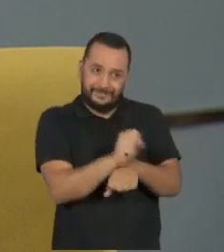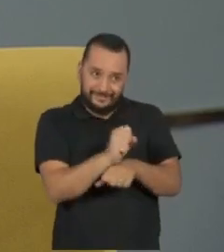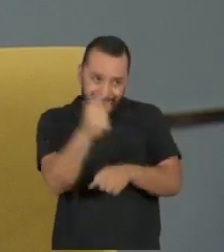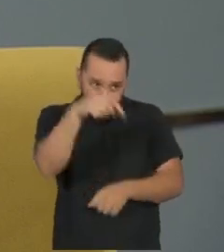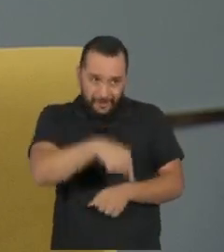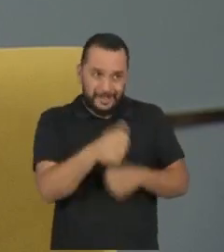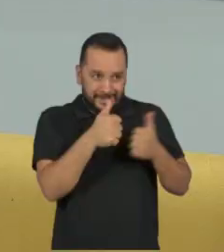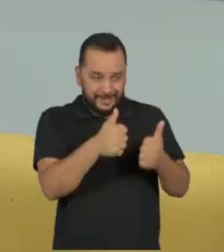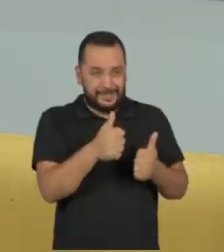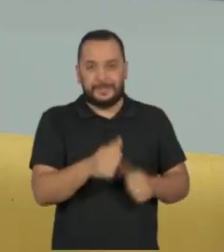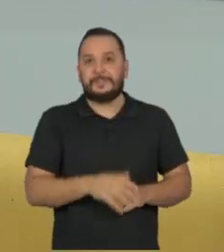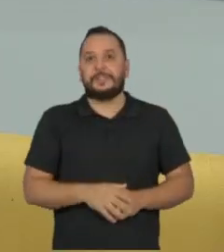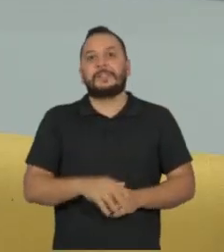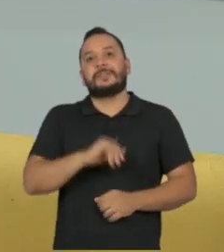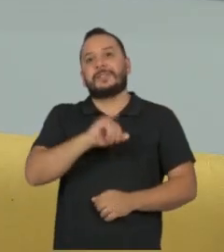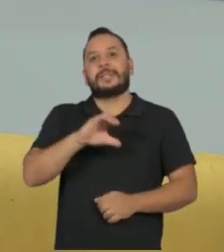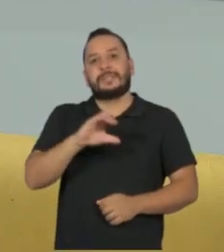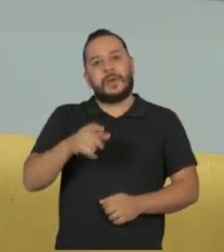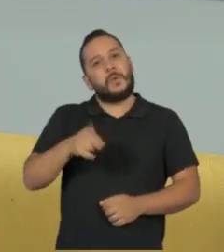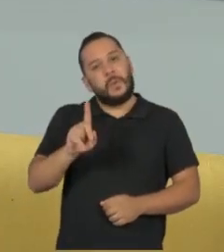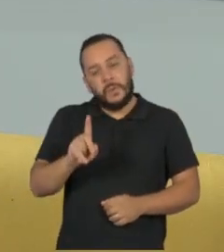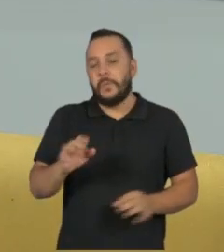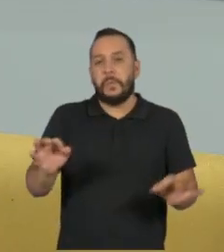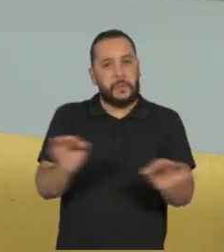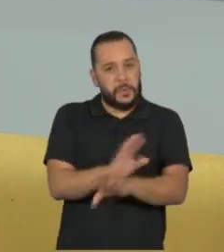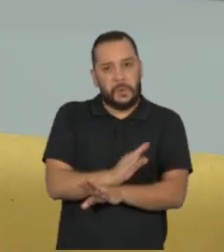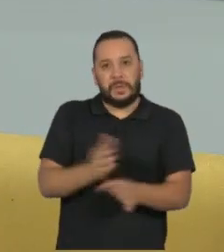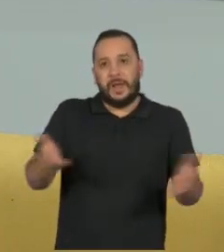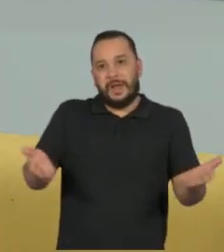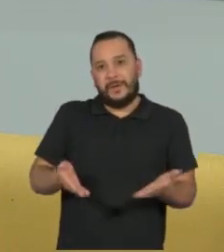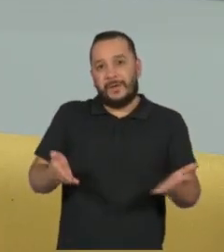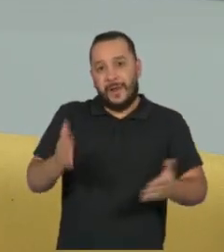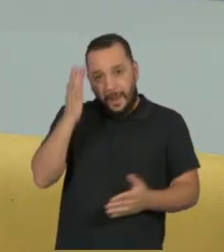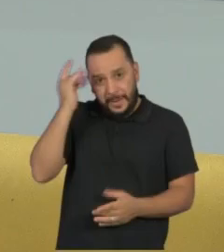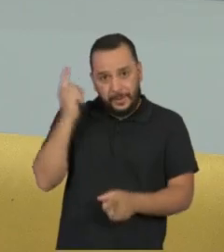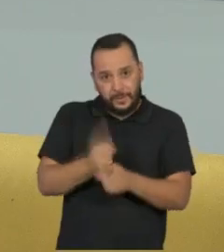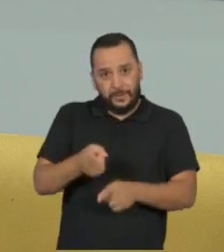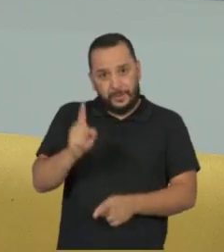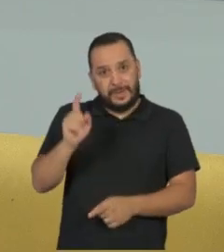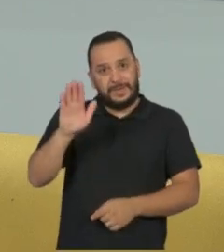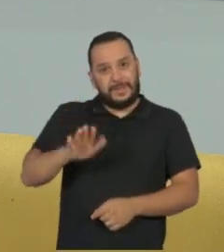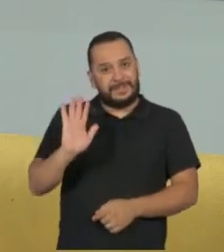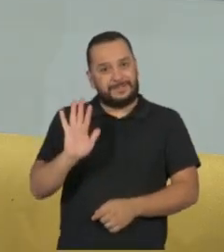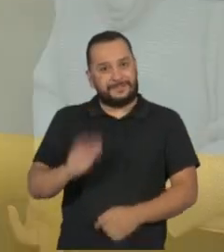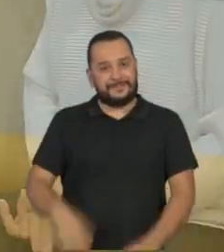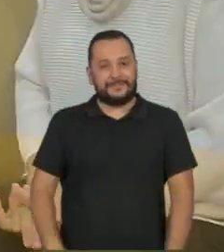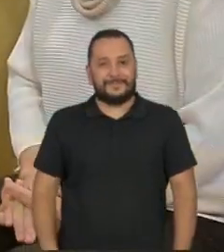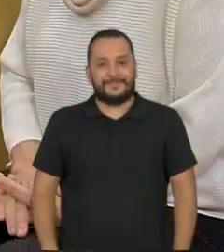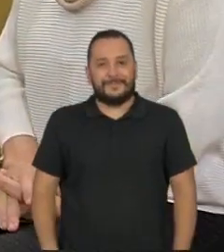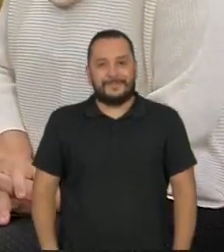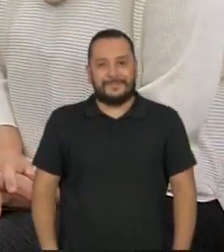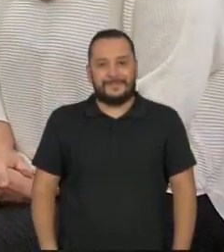JC1. Bom, e com essa conversa a gente termina o JC1 de hoje. Eu te espero amanhã, à 13h. Até lá.